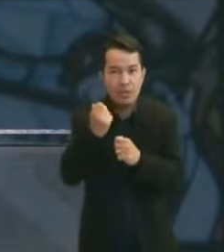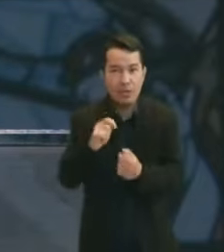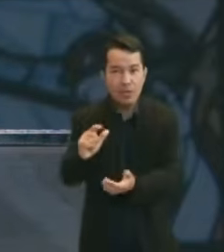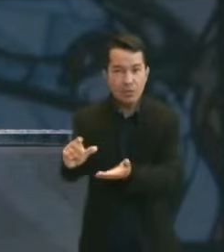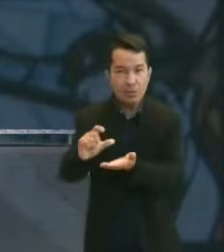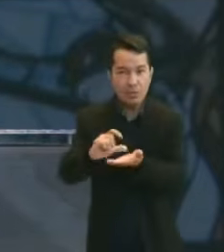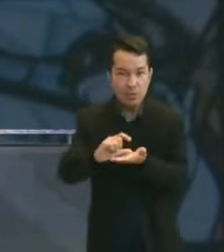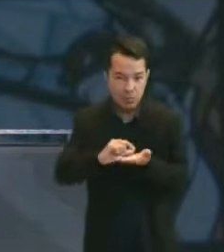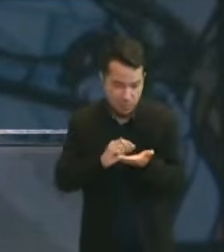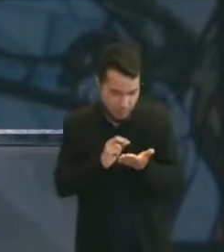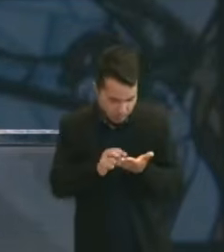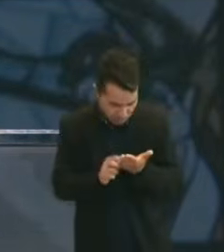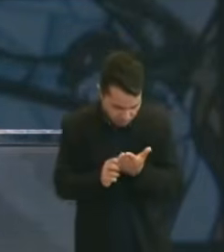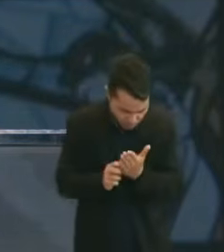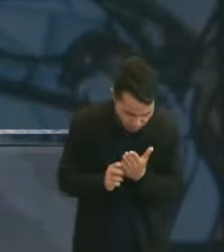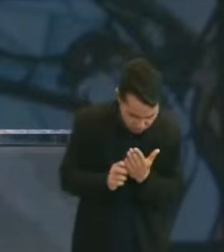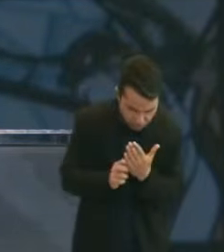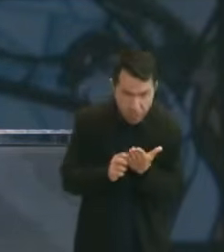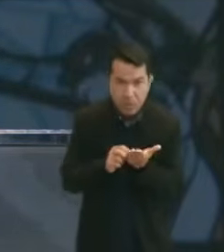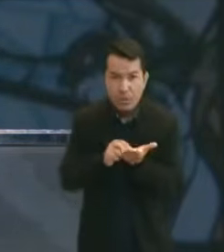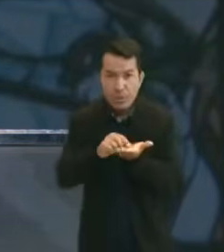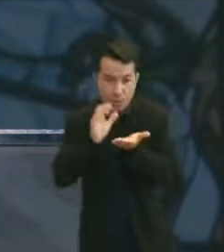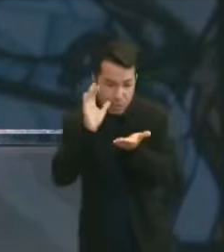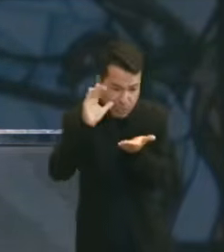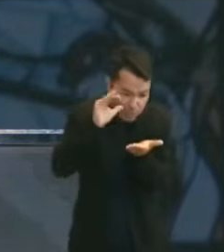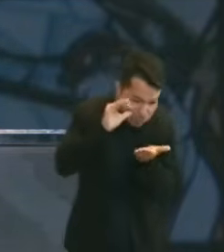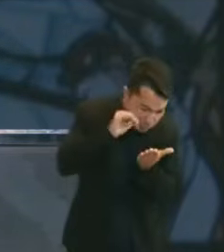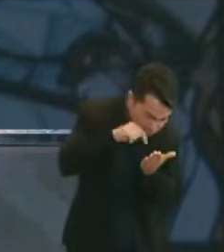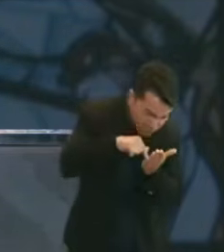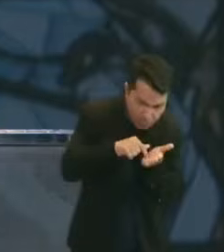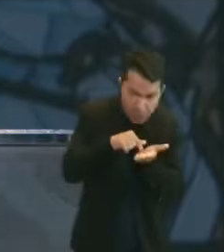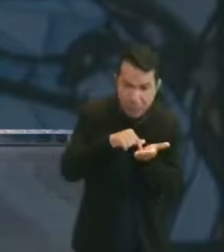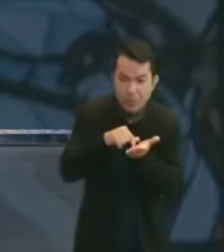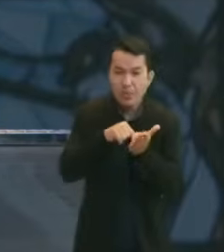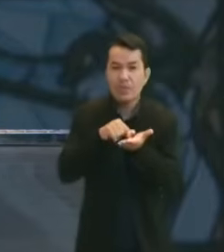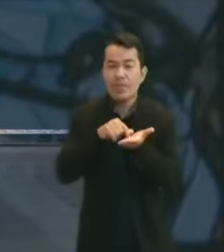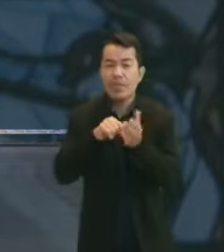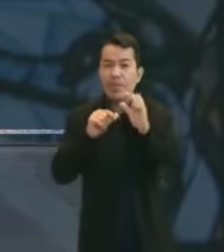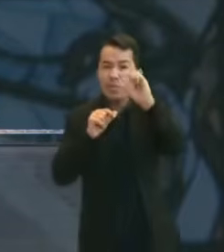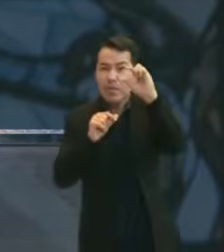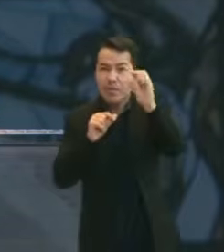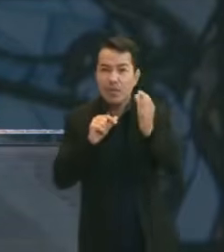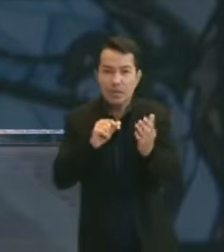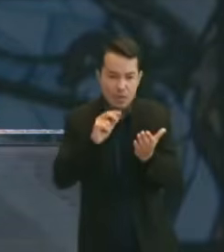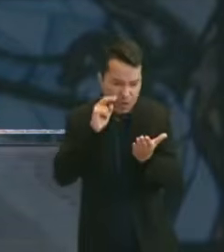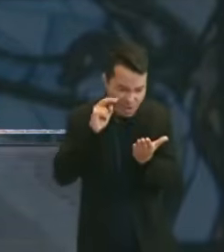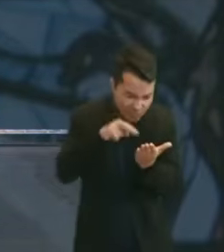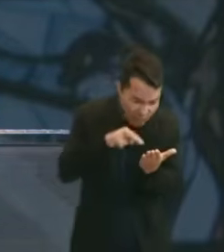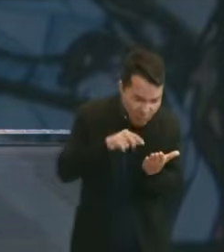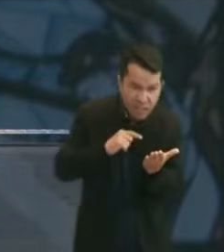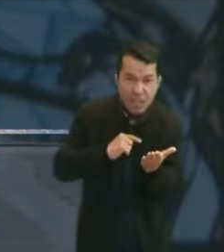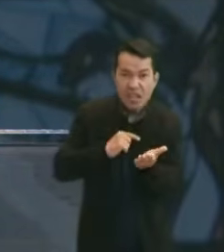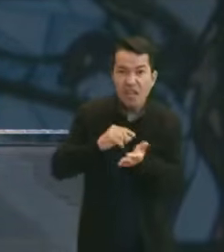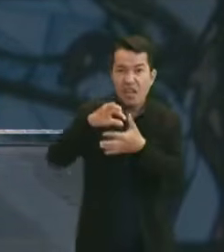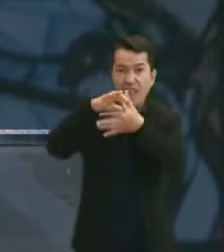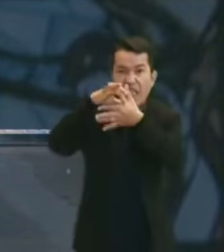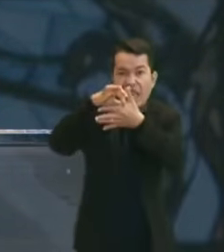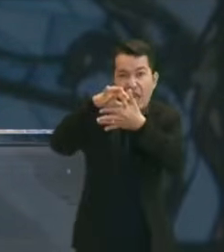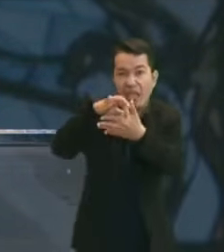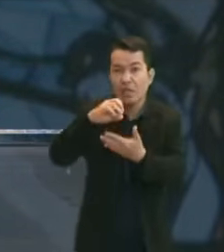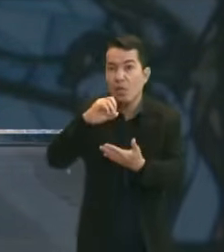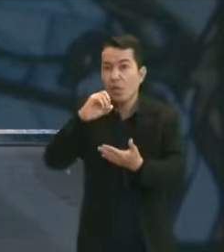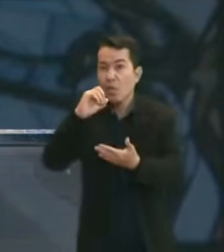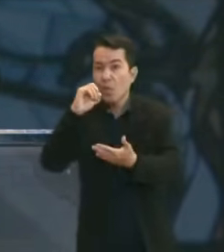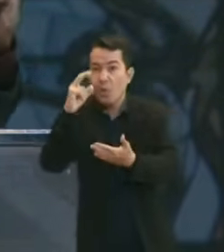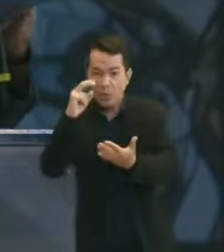por curiosidade, e ele começou a olhar se dentro daquele bolacha cracker, né, que era uma coisinha pequenina, se tinha algum tipo de carne. Ele começou a